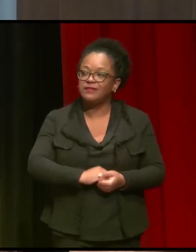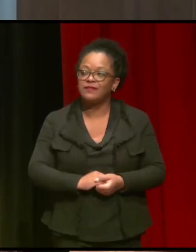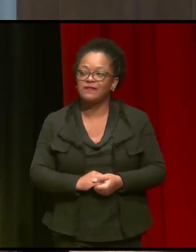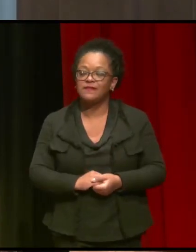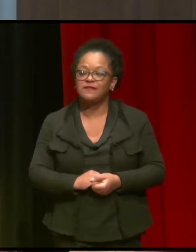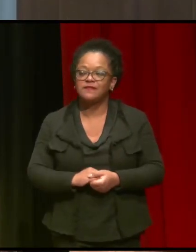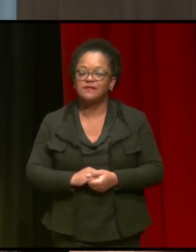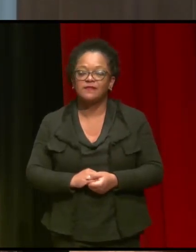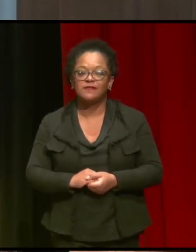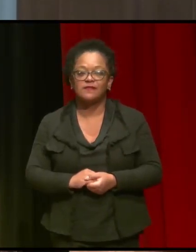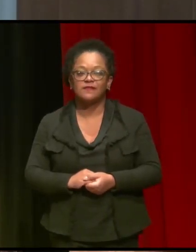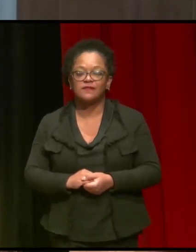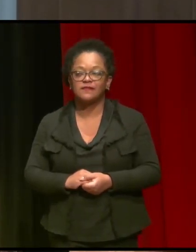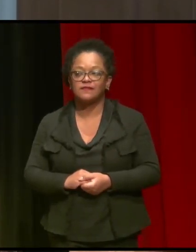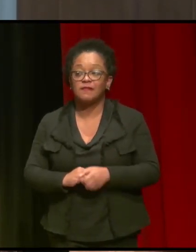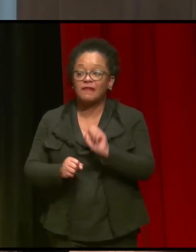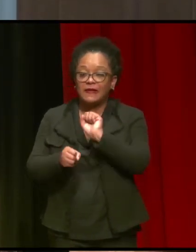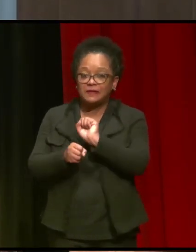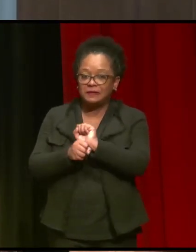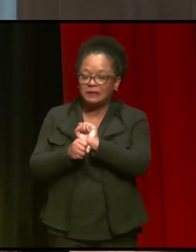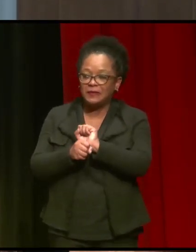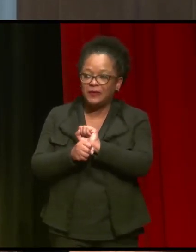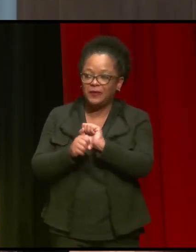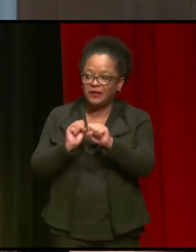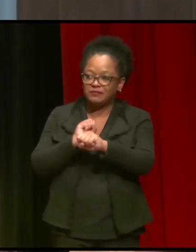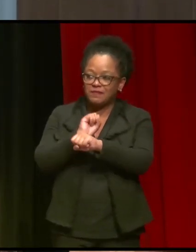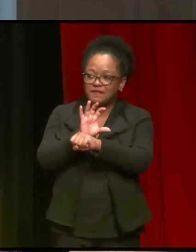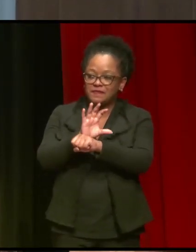aqui, opa, desculpe, eu vou parar aqui. Eu fiz uma coisa errada aqui.